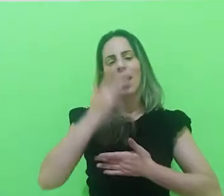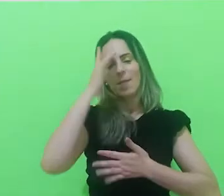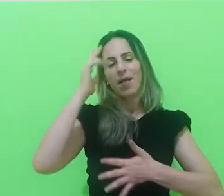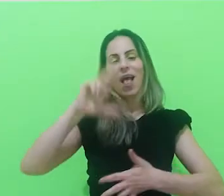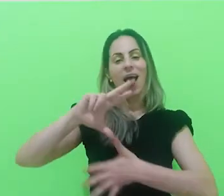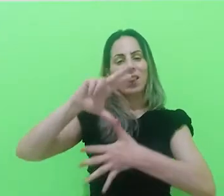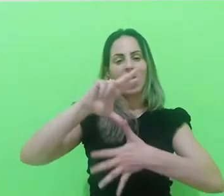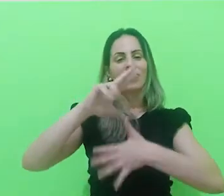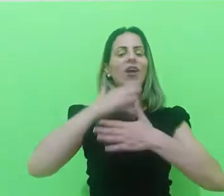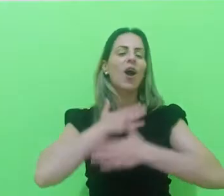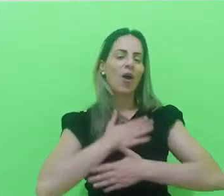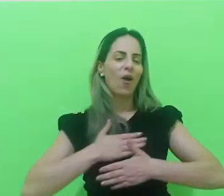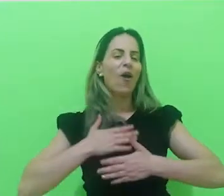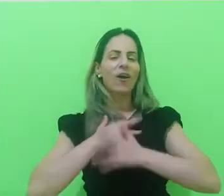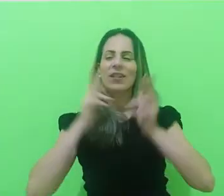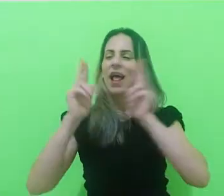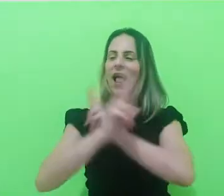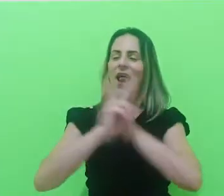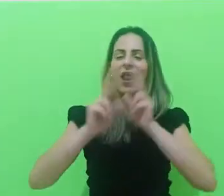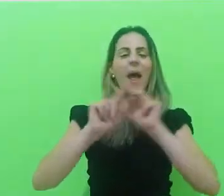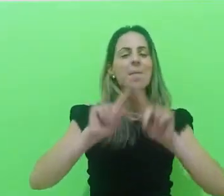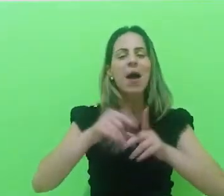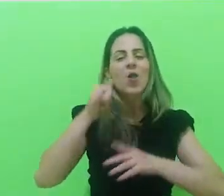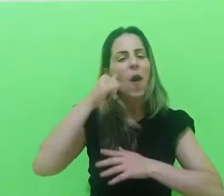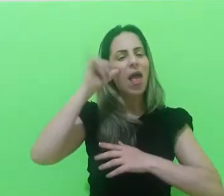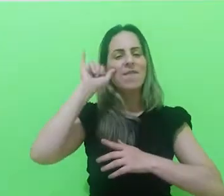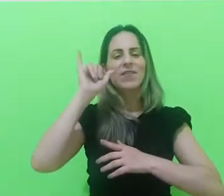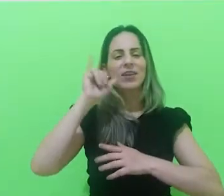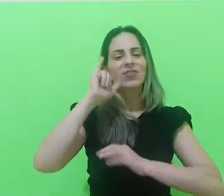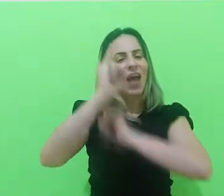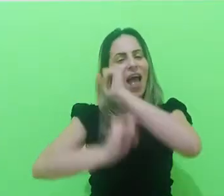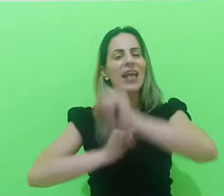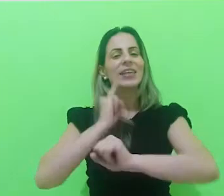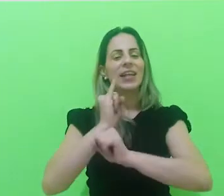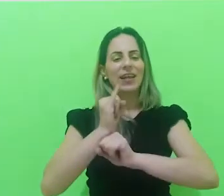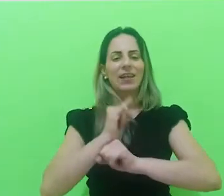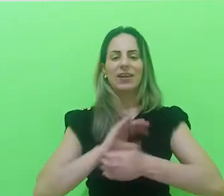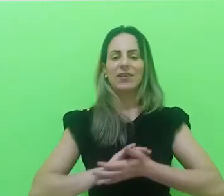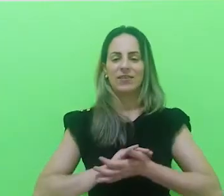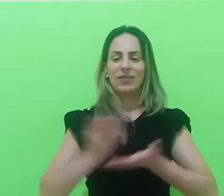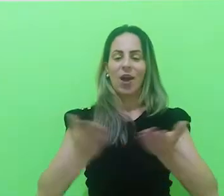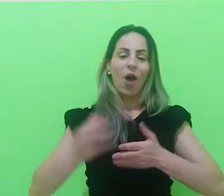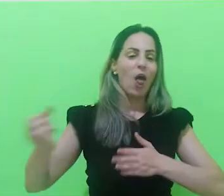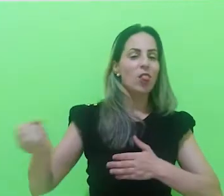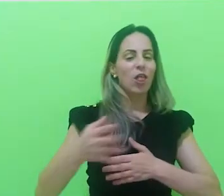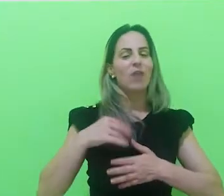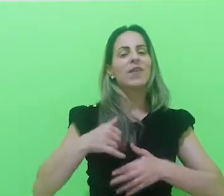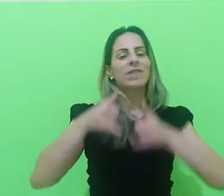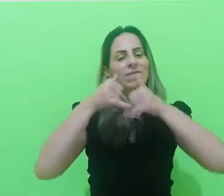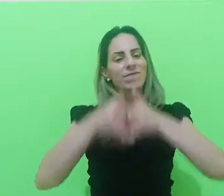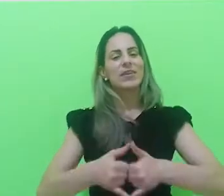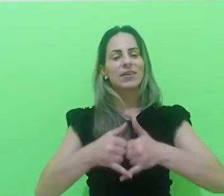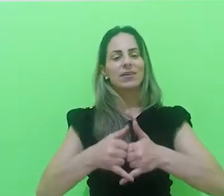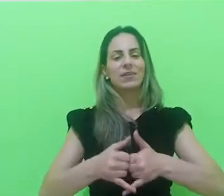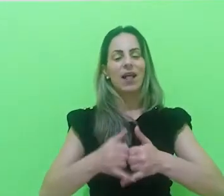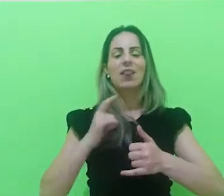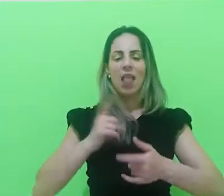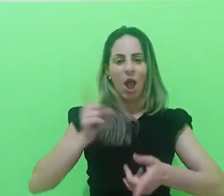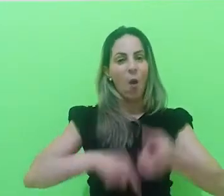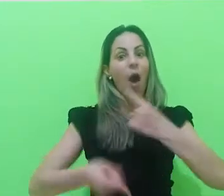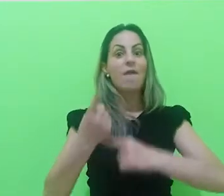gostam disso. Mas não evite a internet, não evite algo que veio, porque veio para ficar. Nós tivemos um